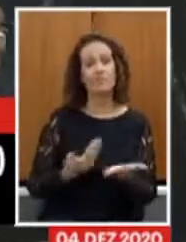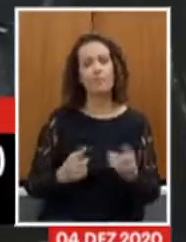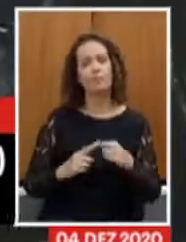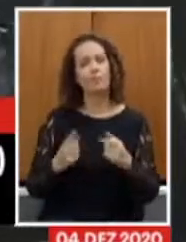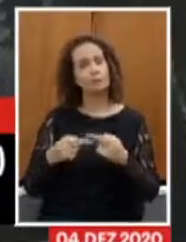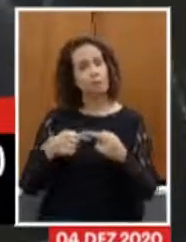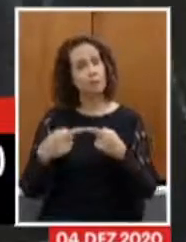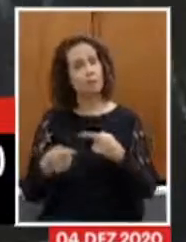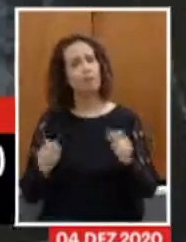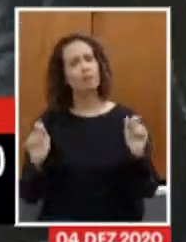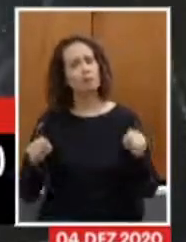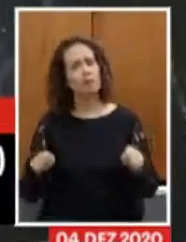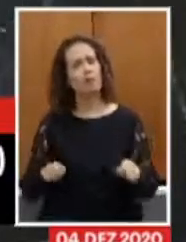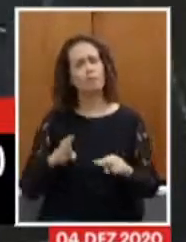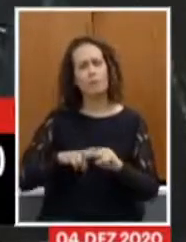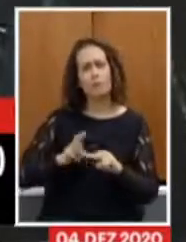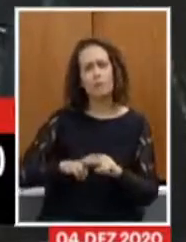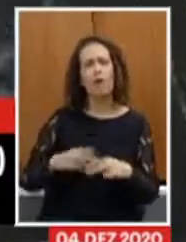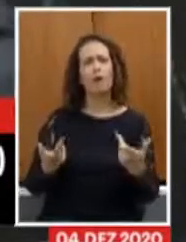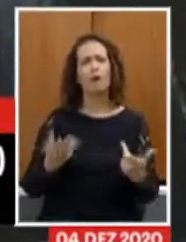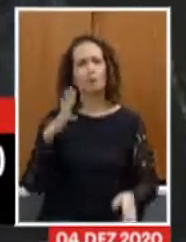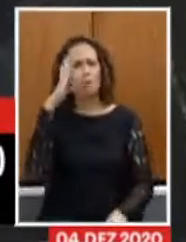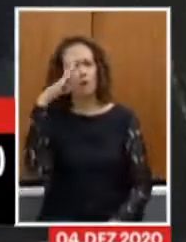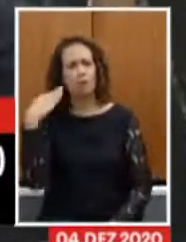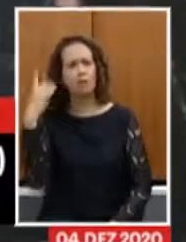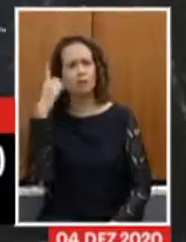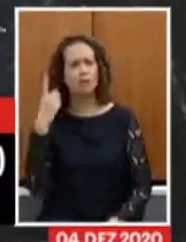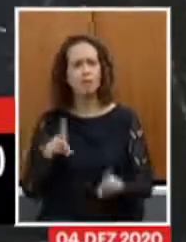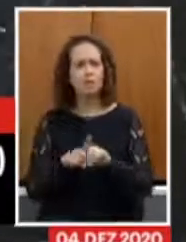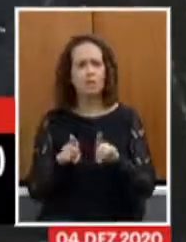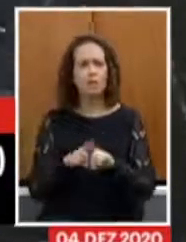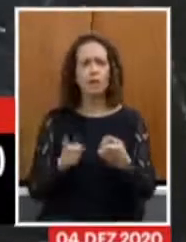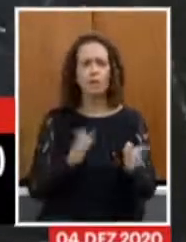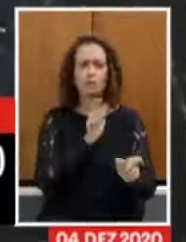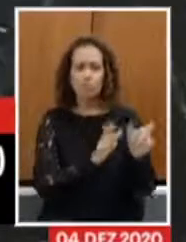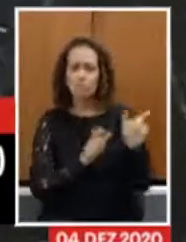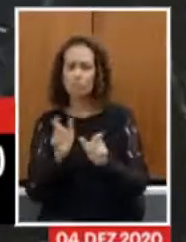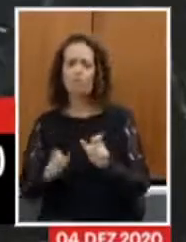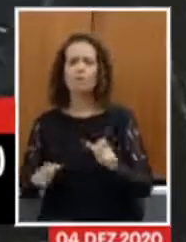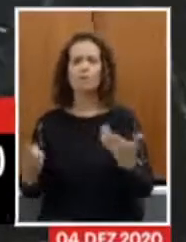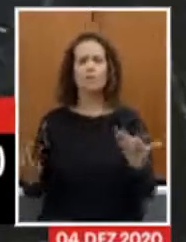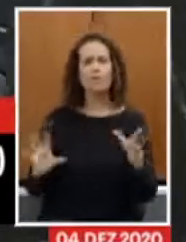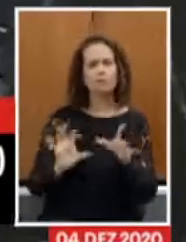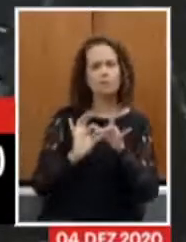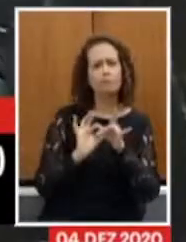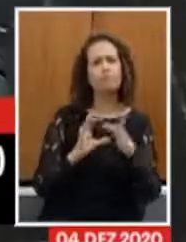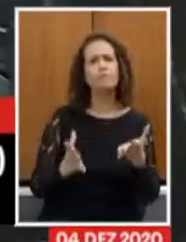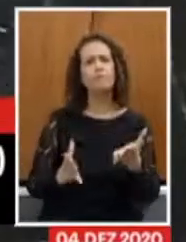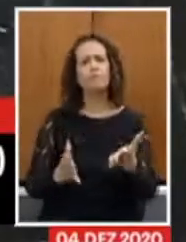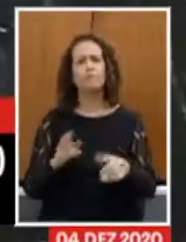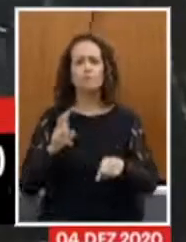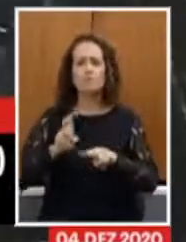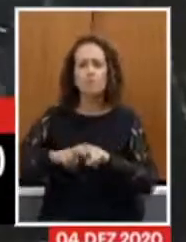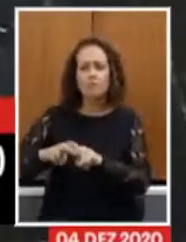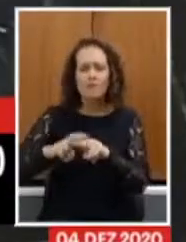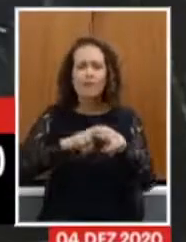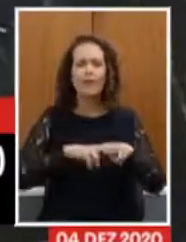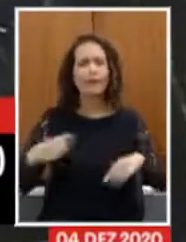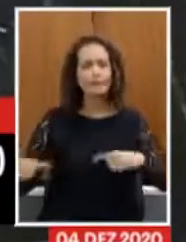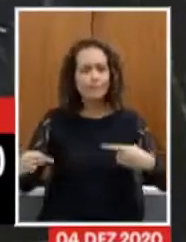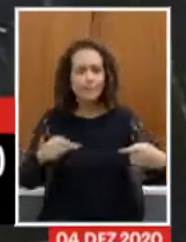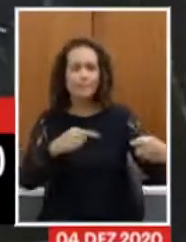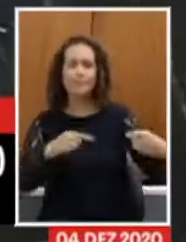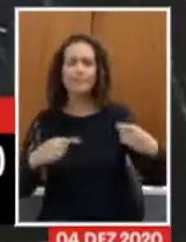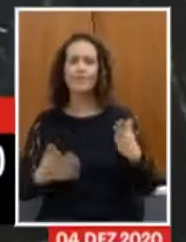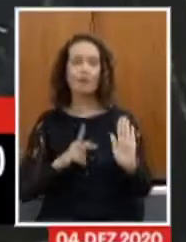Dalmo, pega também a deputada Beatriz, o pessoal ligado à área, vamos sentar, vamos discutir ainda e vamos salvar